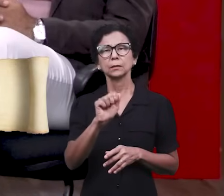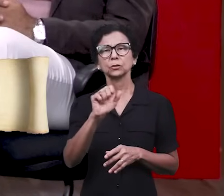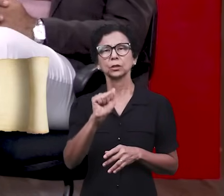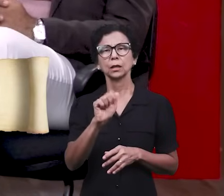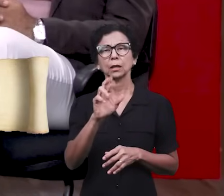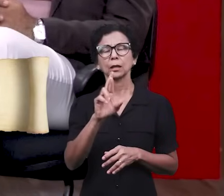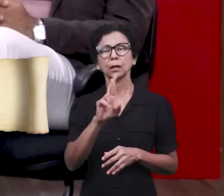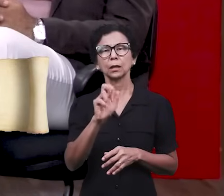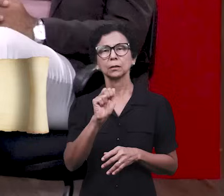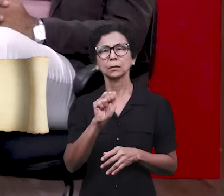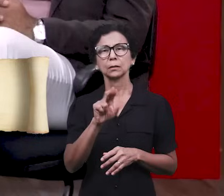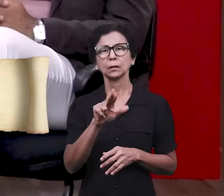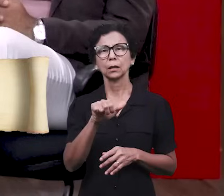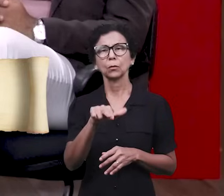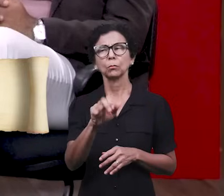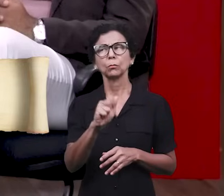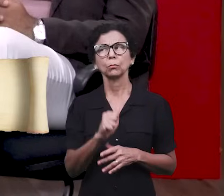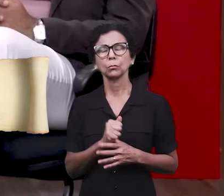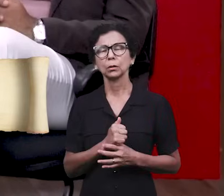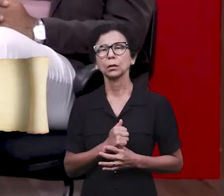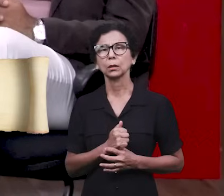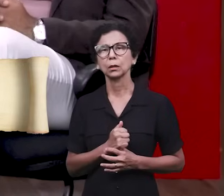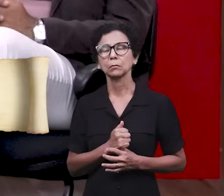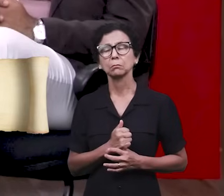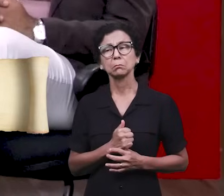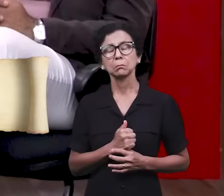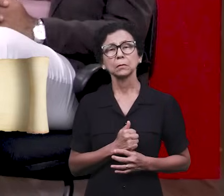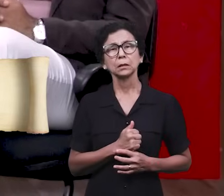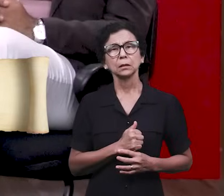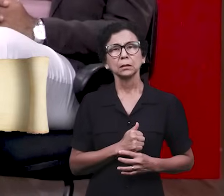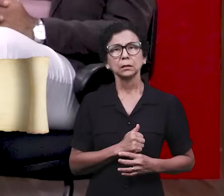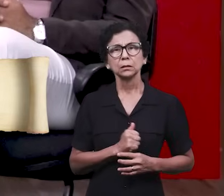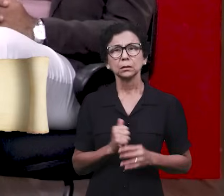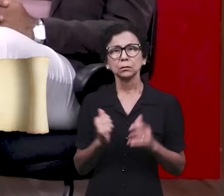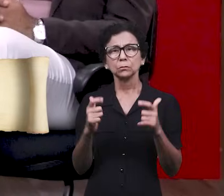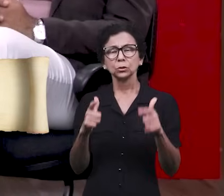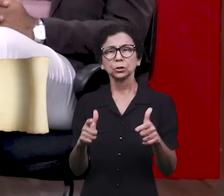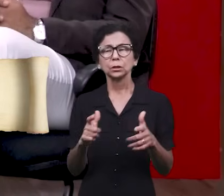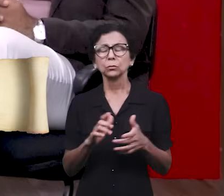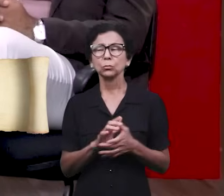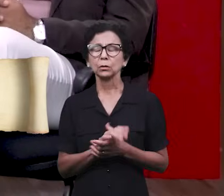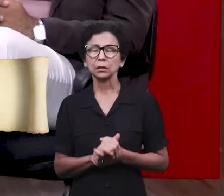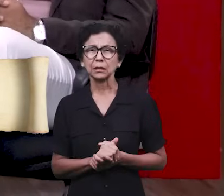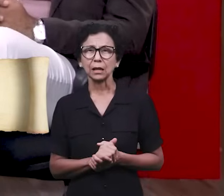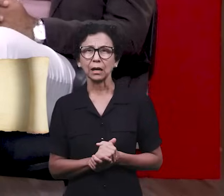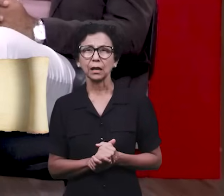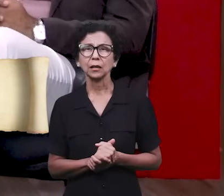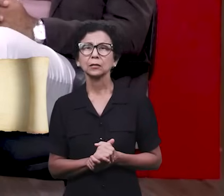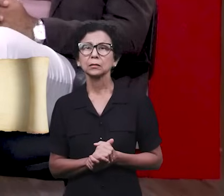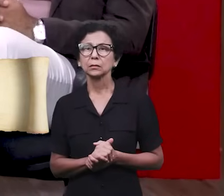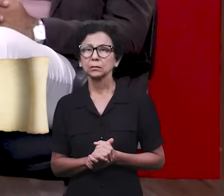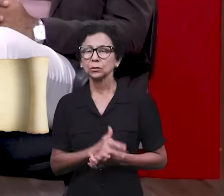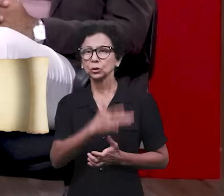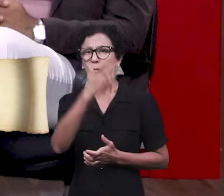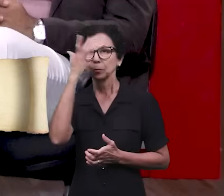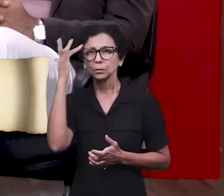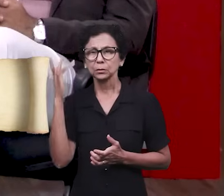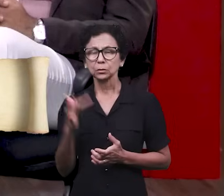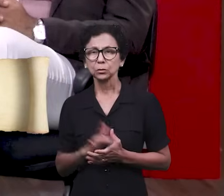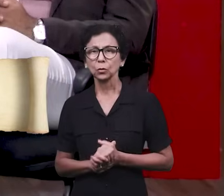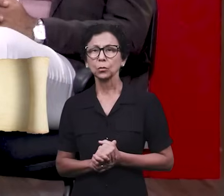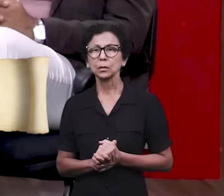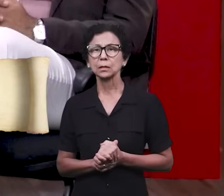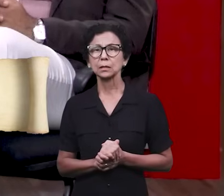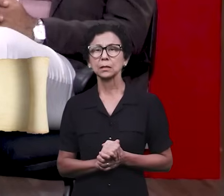de jebuseus ainda, porque tinha terra ainda para conquistar. E quando Davi foi chegando, então agora,